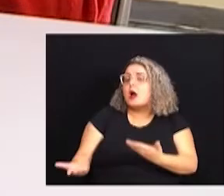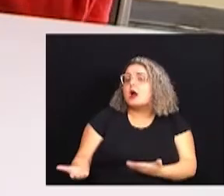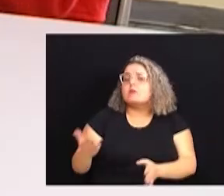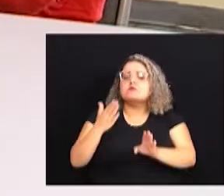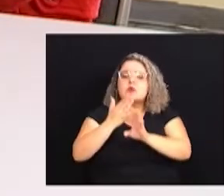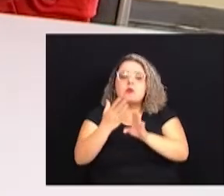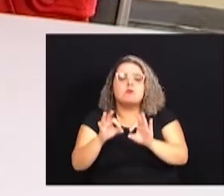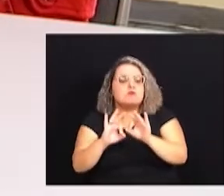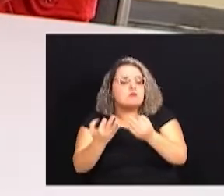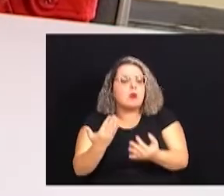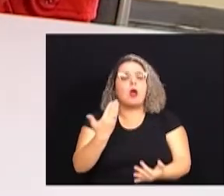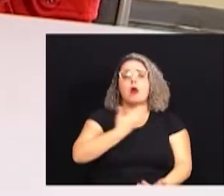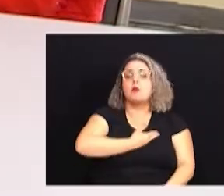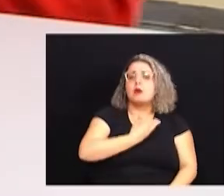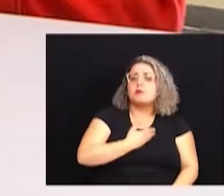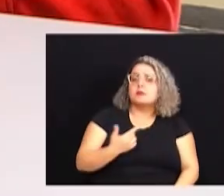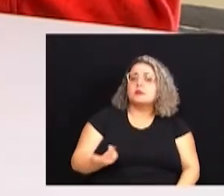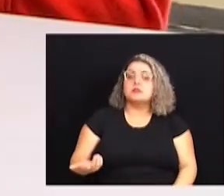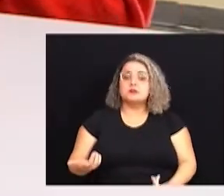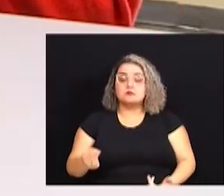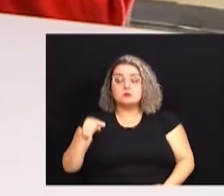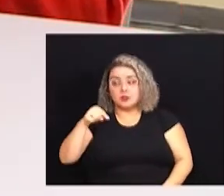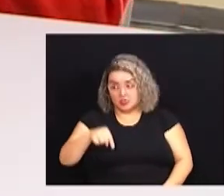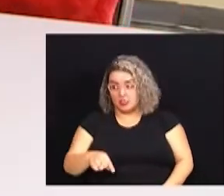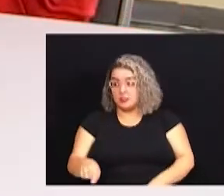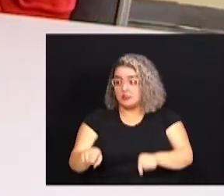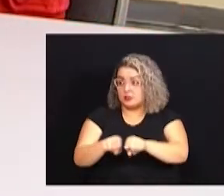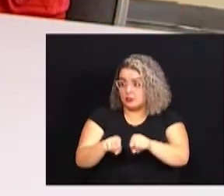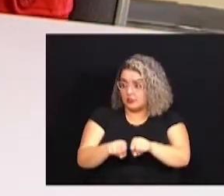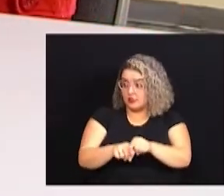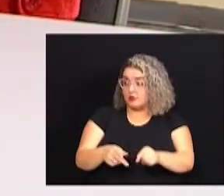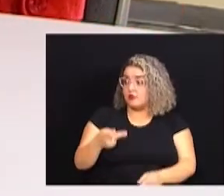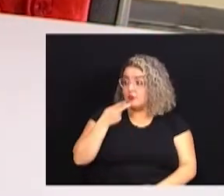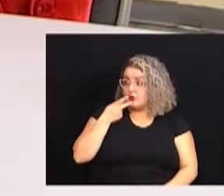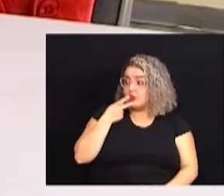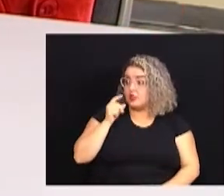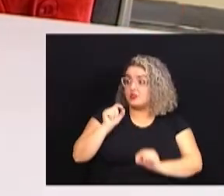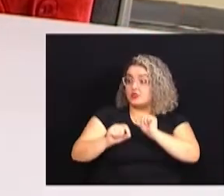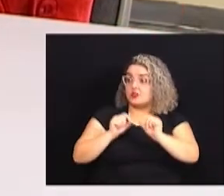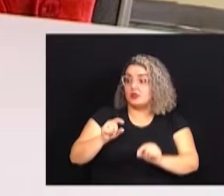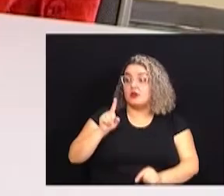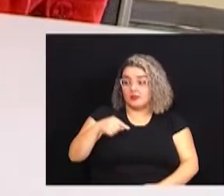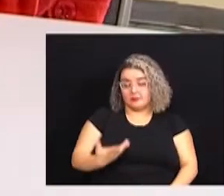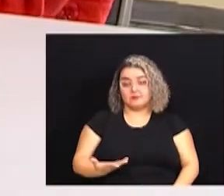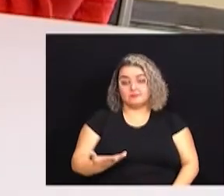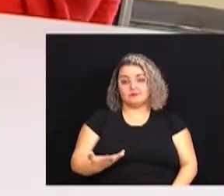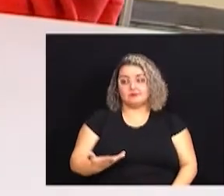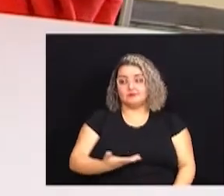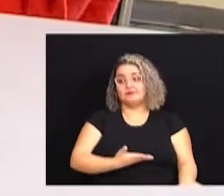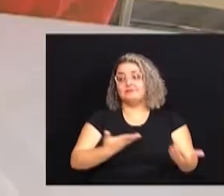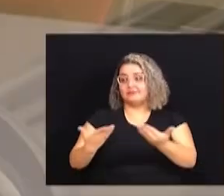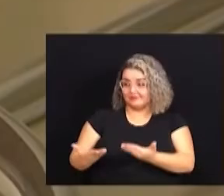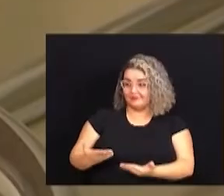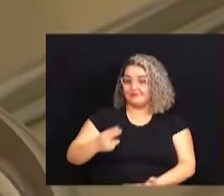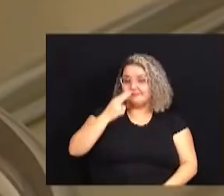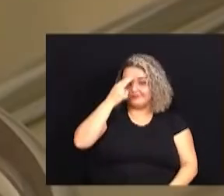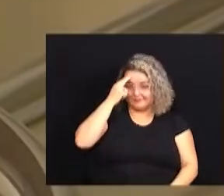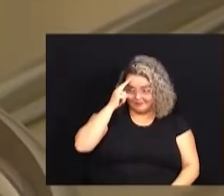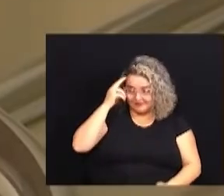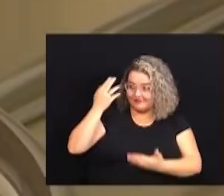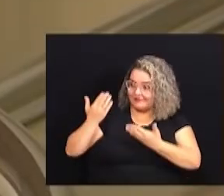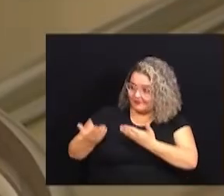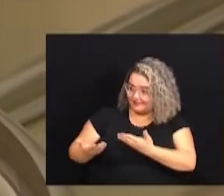figurinhas, de encontrar com familiares, com amigos. Esse daqui, inclusive, vou contar para vocês quem é. É do